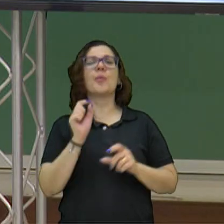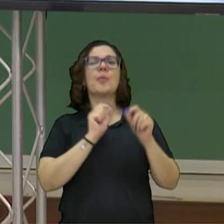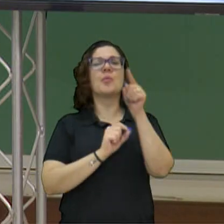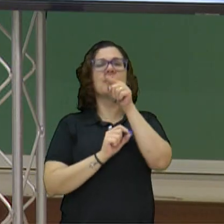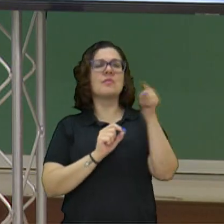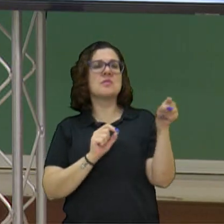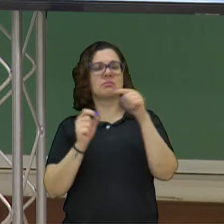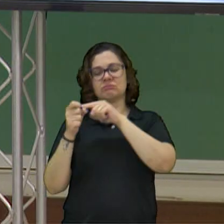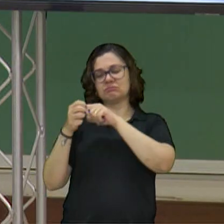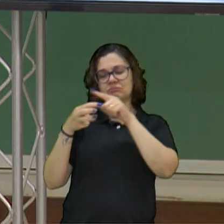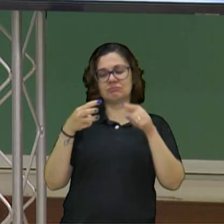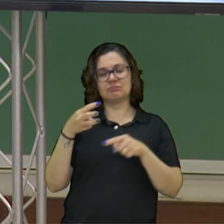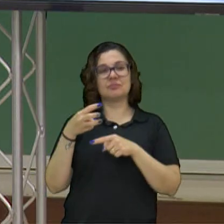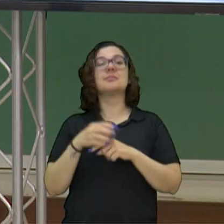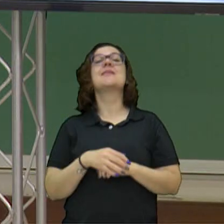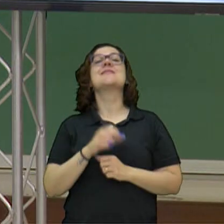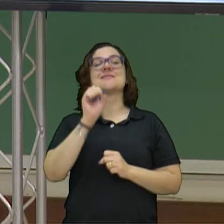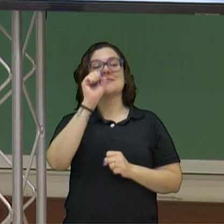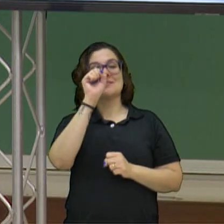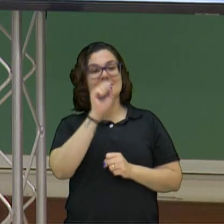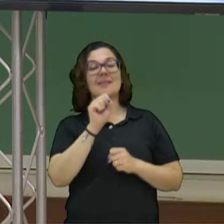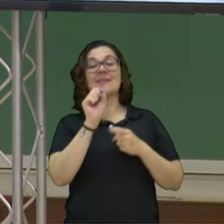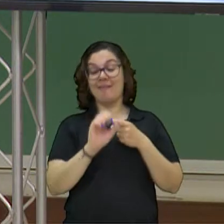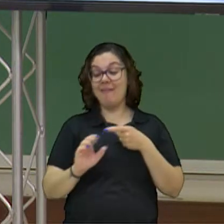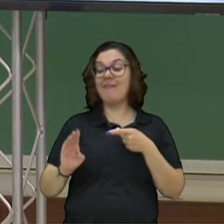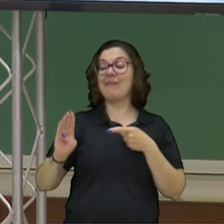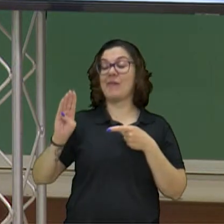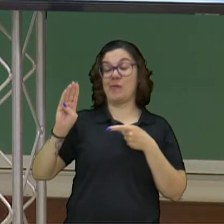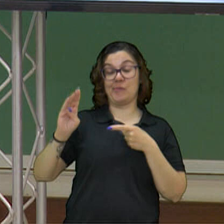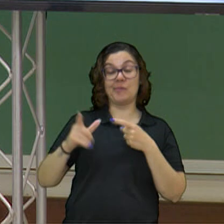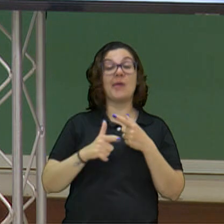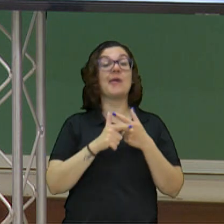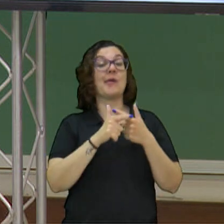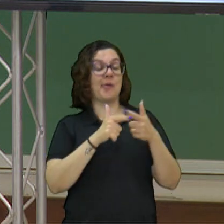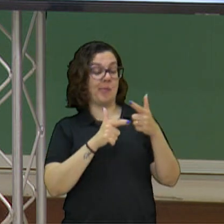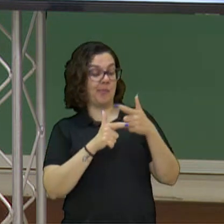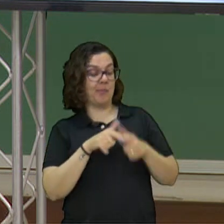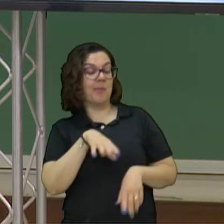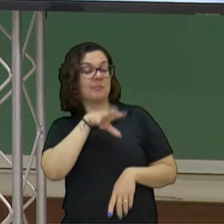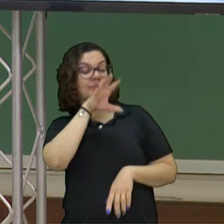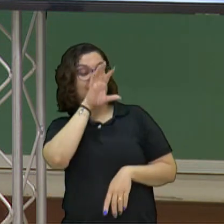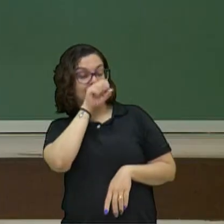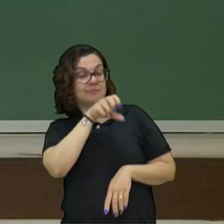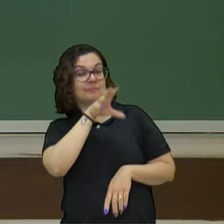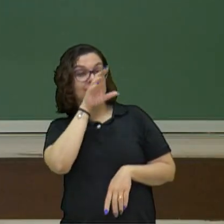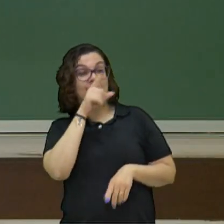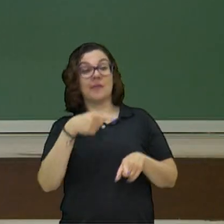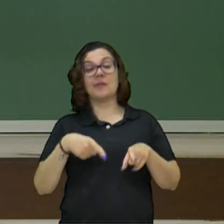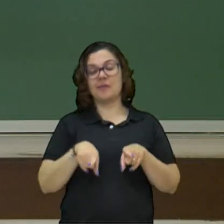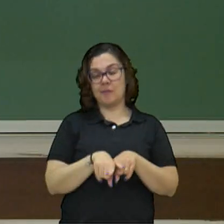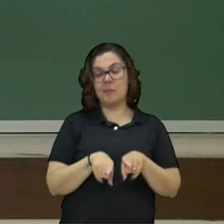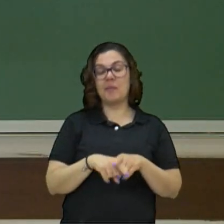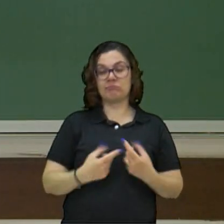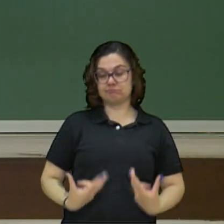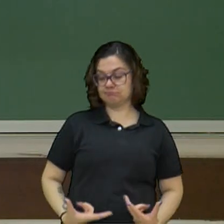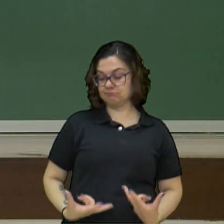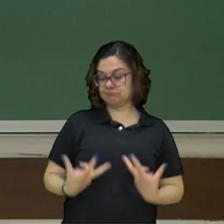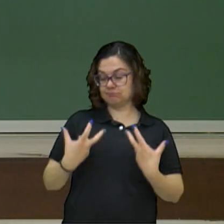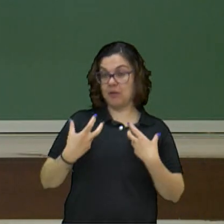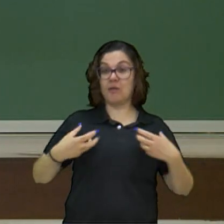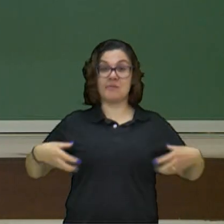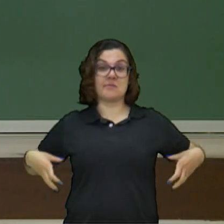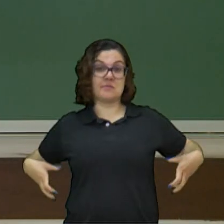então acertou quem assinalou a letra a letra b provoca problemas respiratórios como o câncer de pulmão